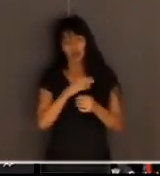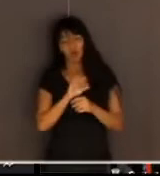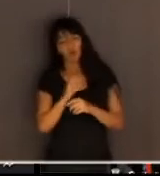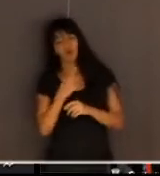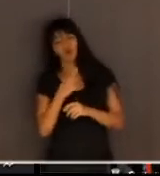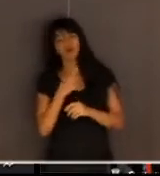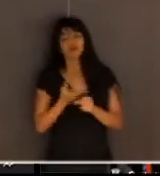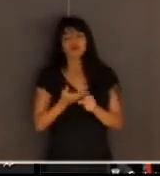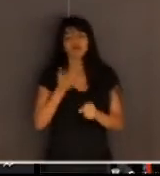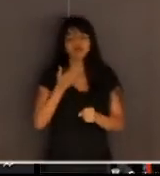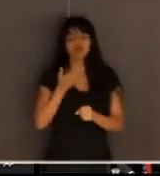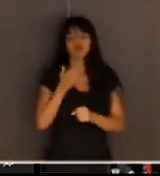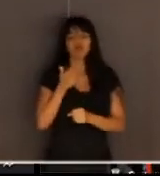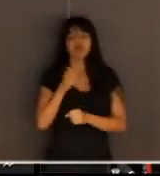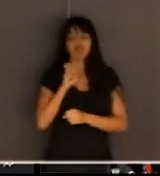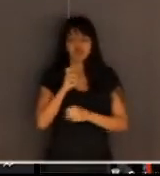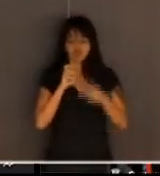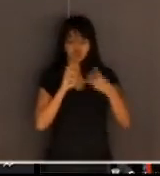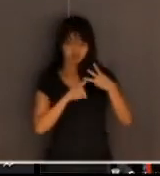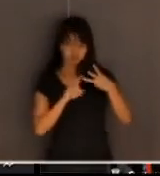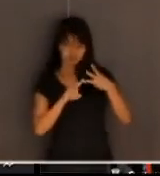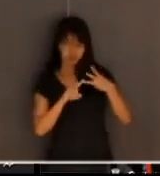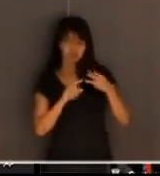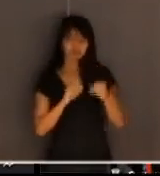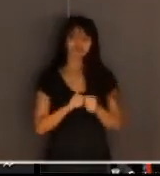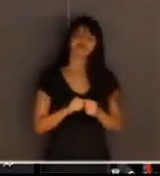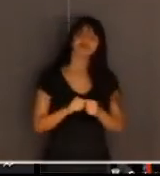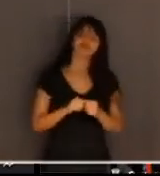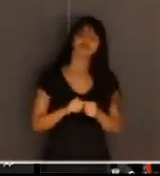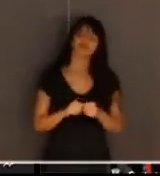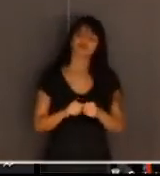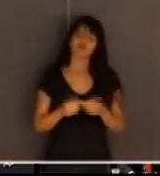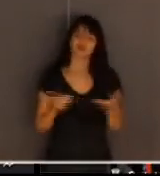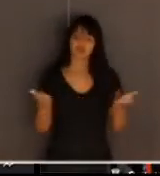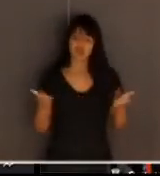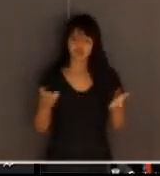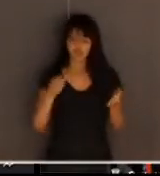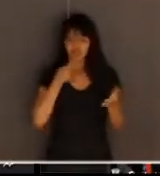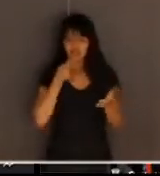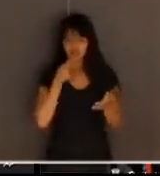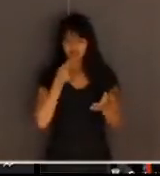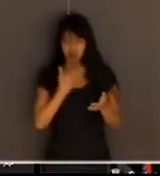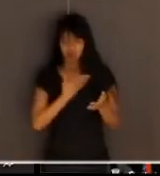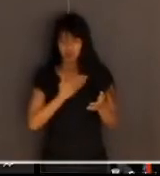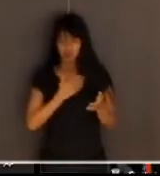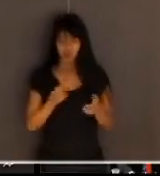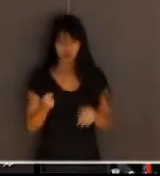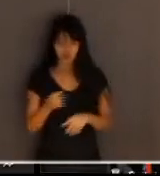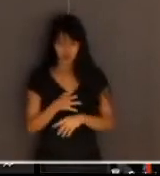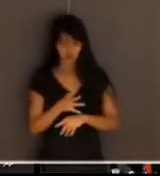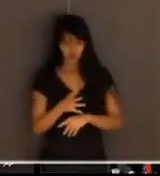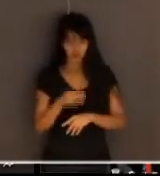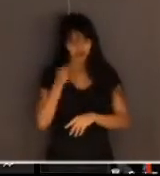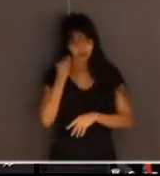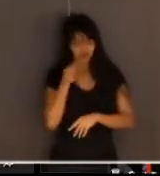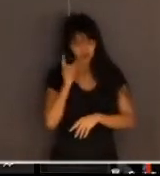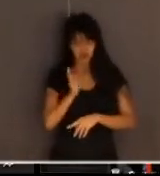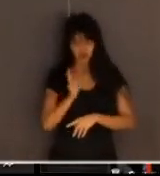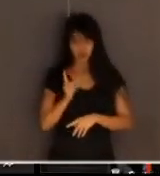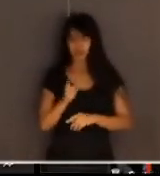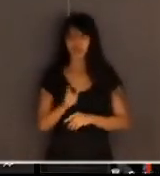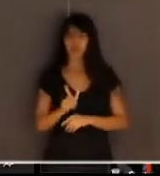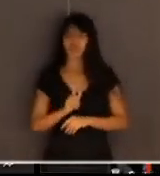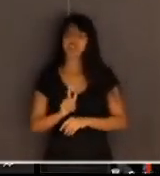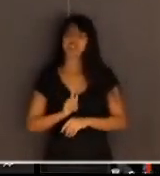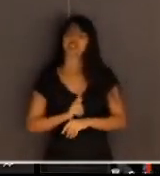anos. Terceira questão, e aí falo para os colegas novos, não para os mais experientes. Tem uma coisa no